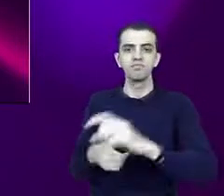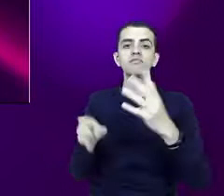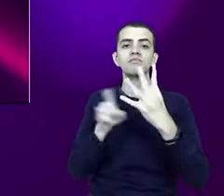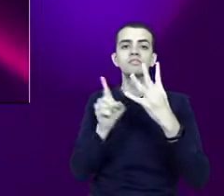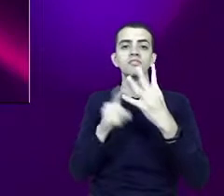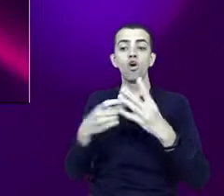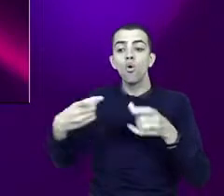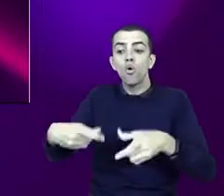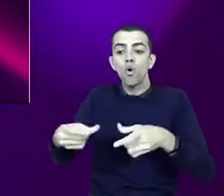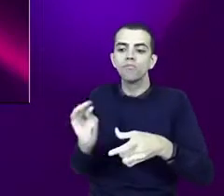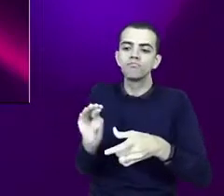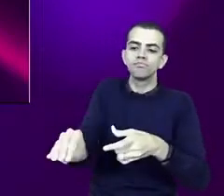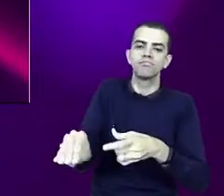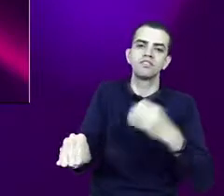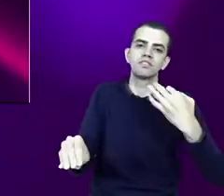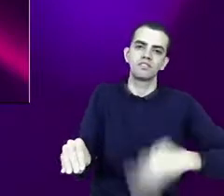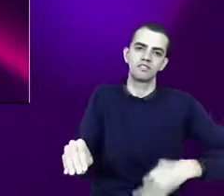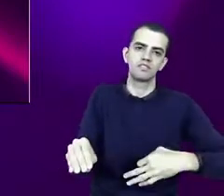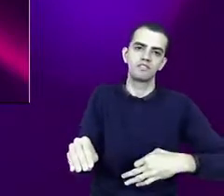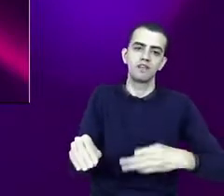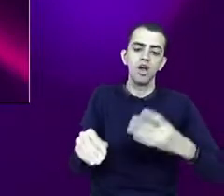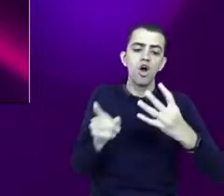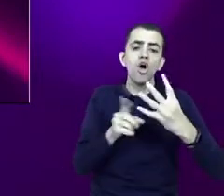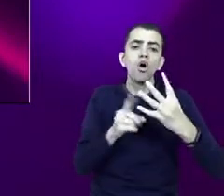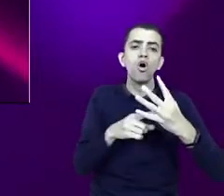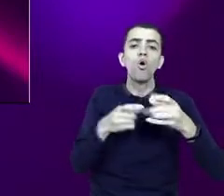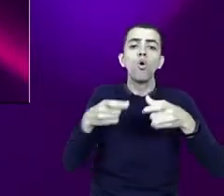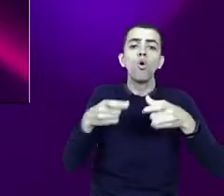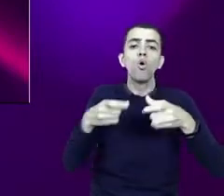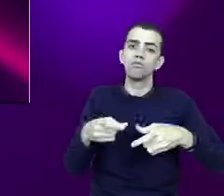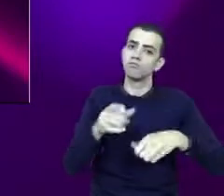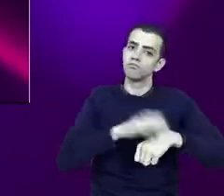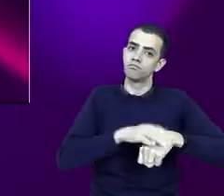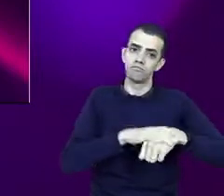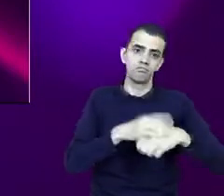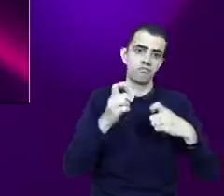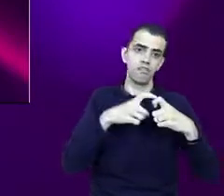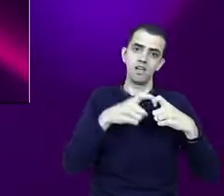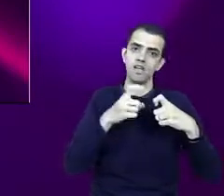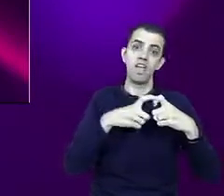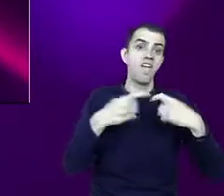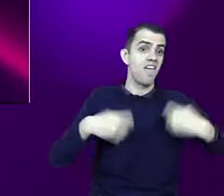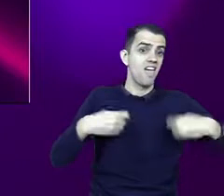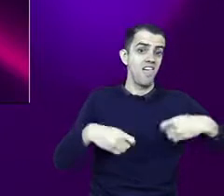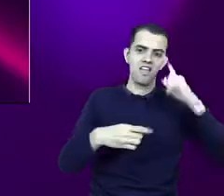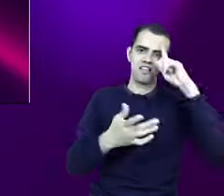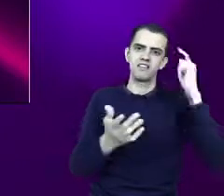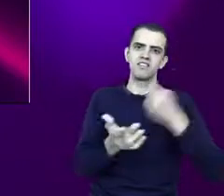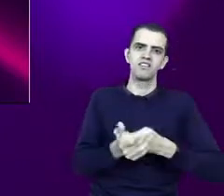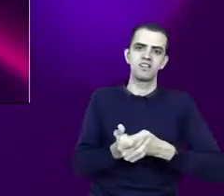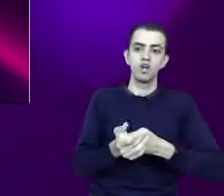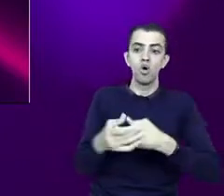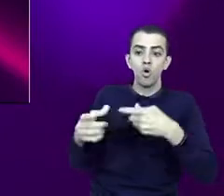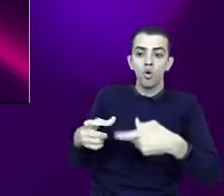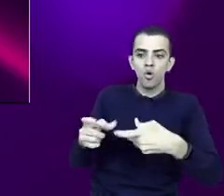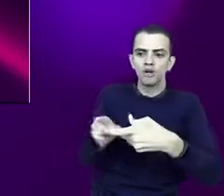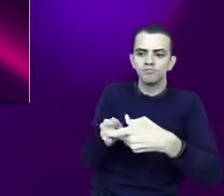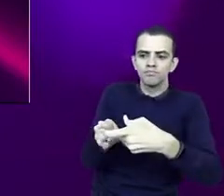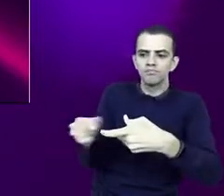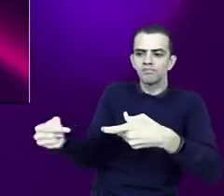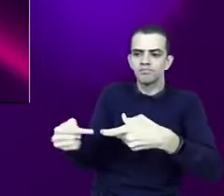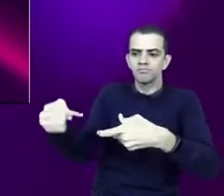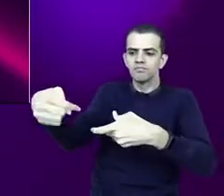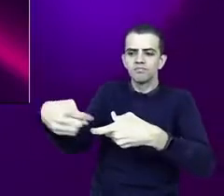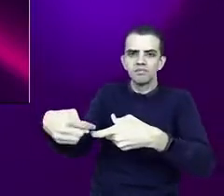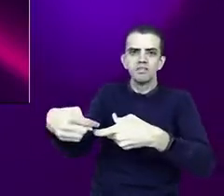O posicionamento é a escolha do cirurgião, está na mão do cirurgião. E você conseguir um posicionamento perfeito em todas as